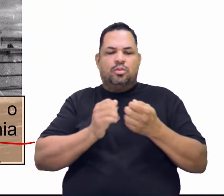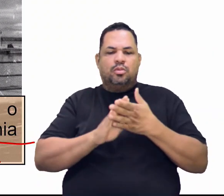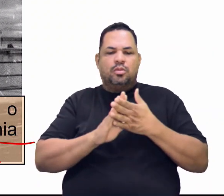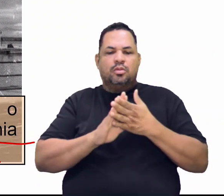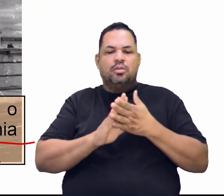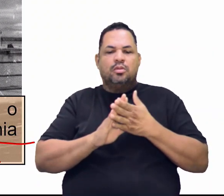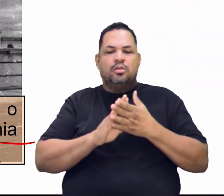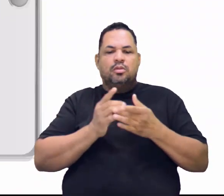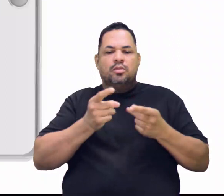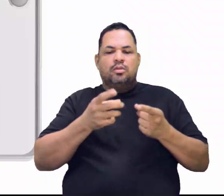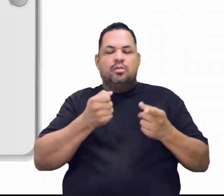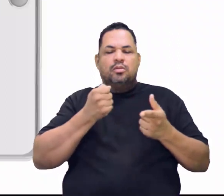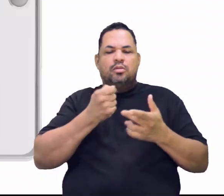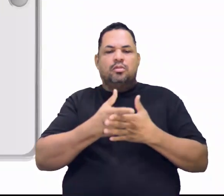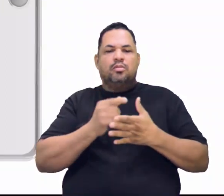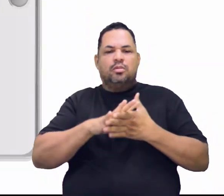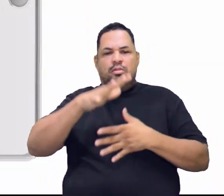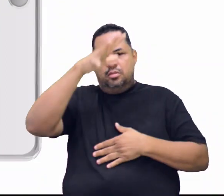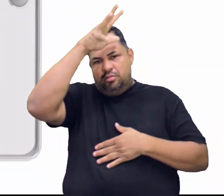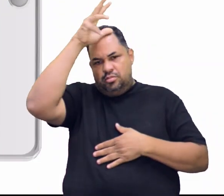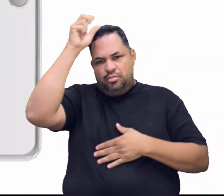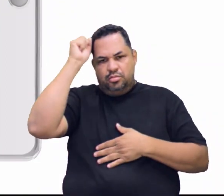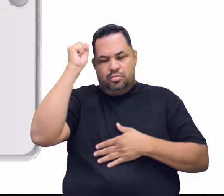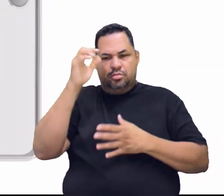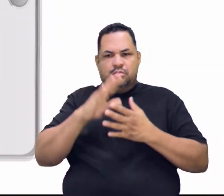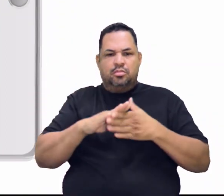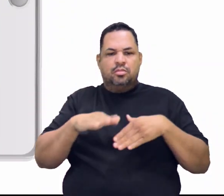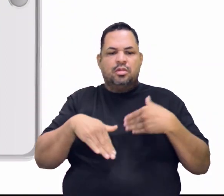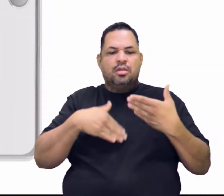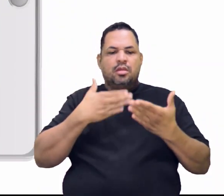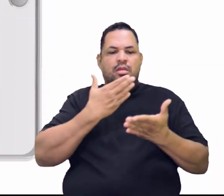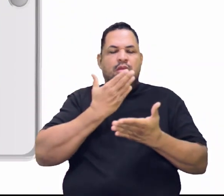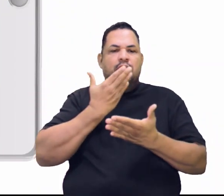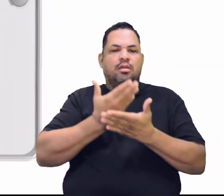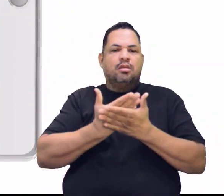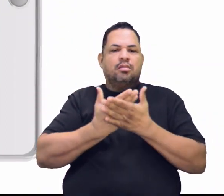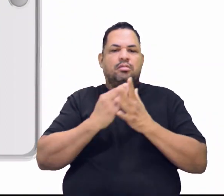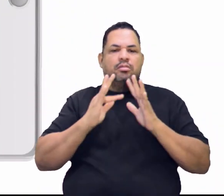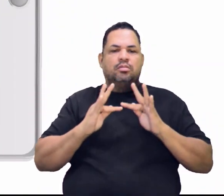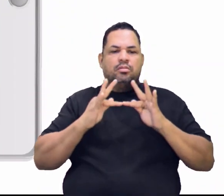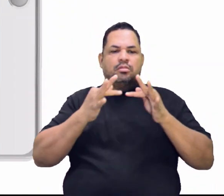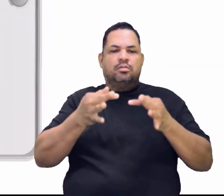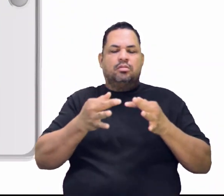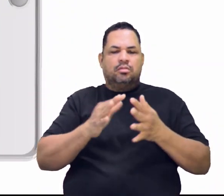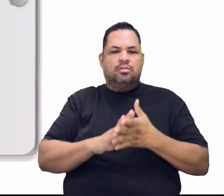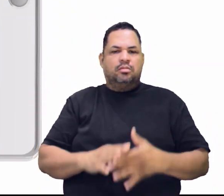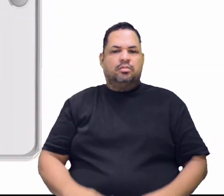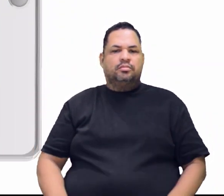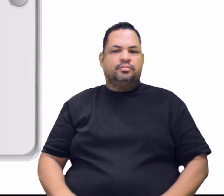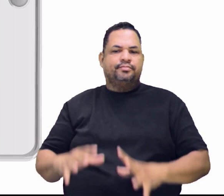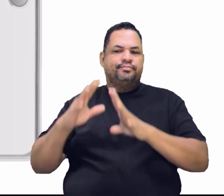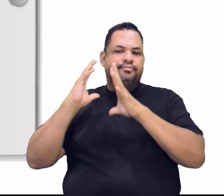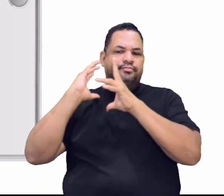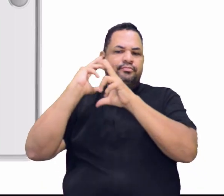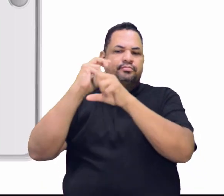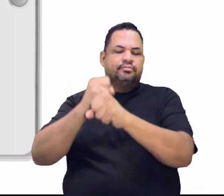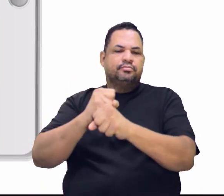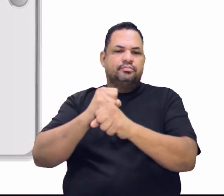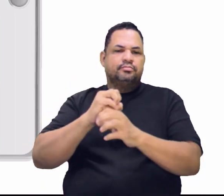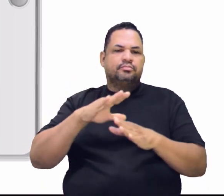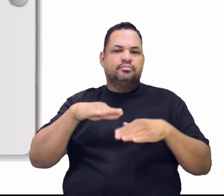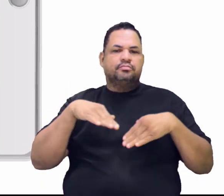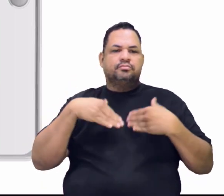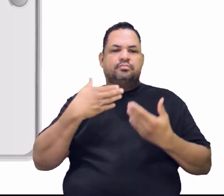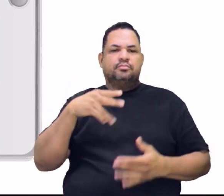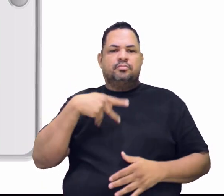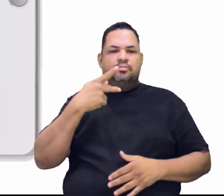Amazonas. Aí, bom, e aí partimos para a última aula de revisão, quando